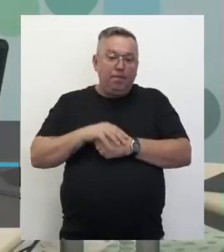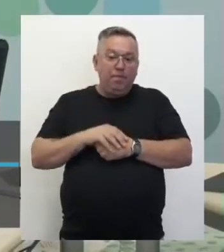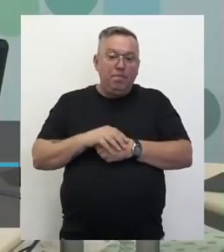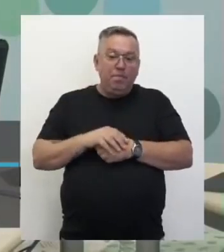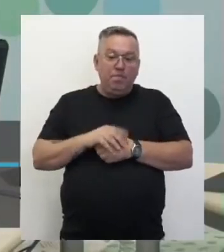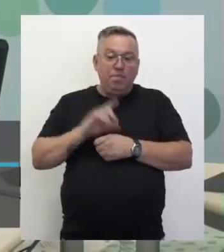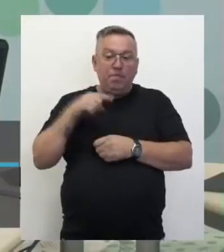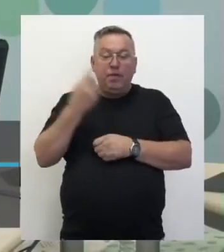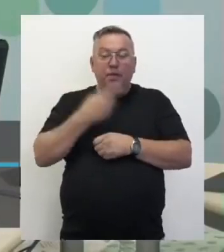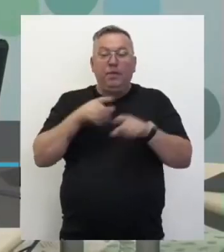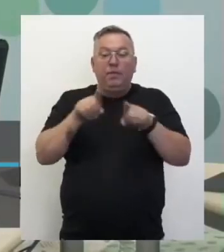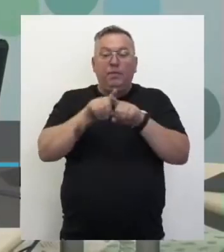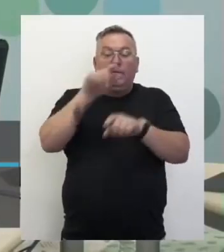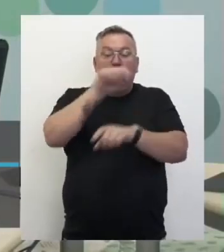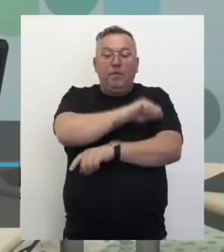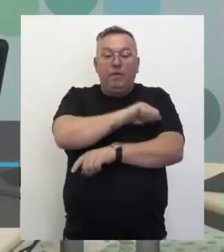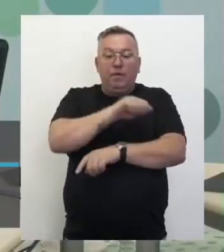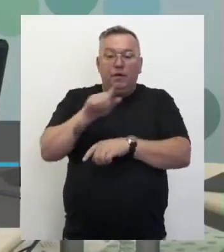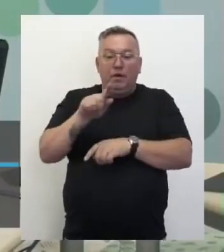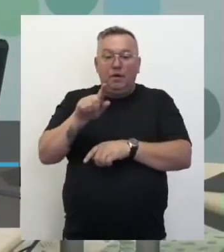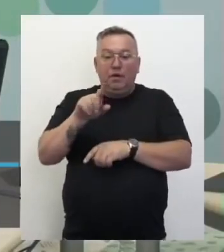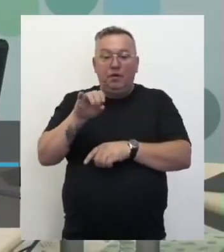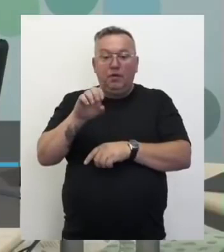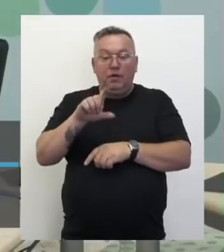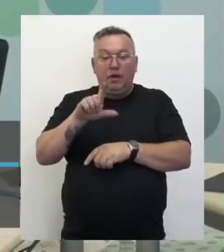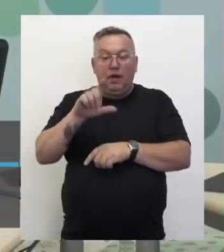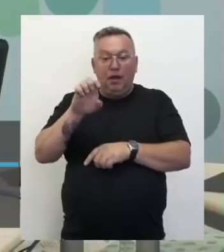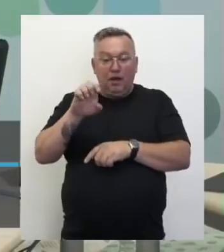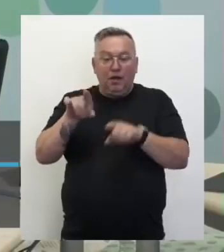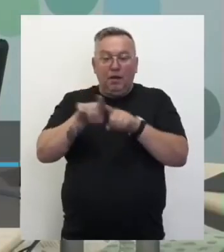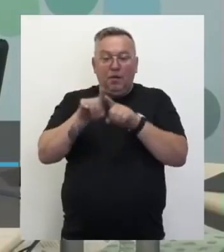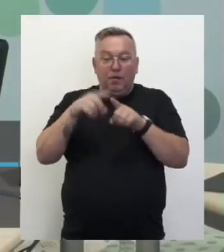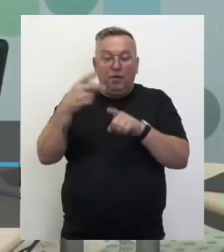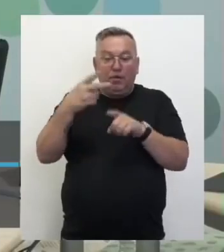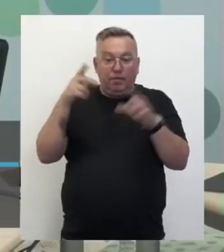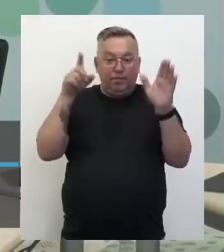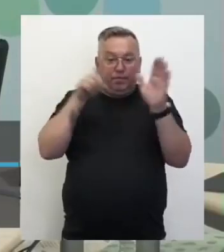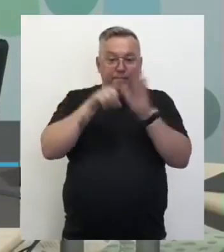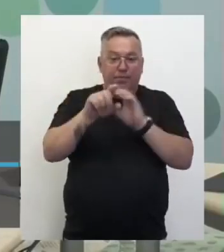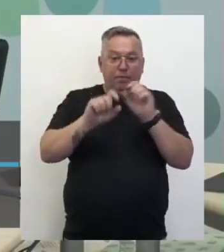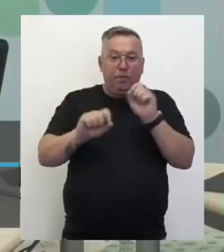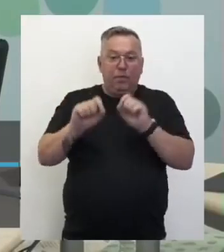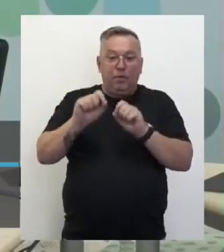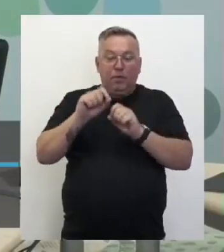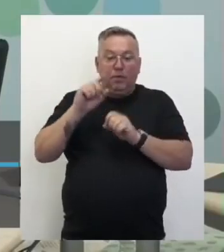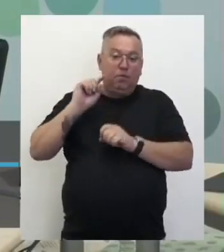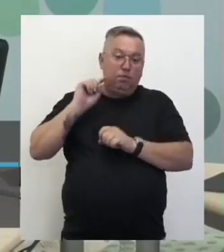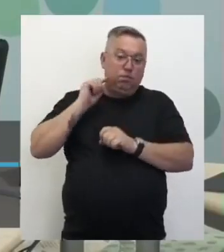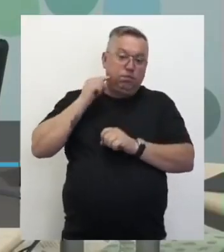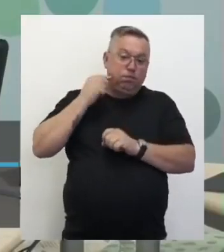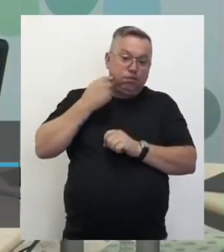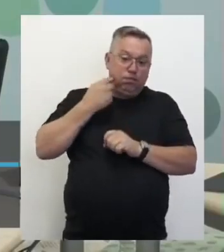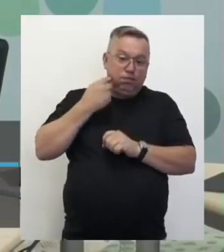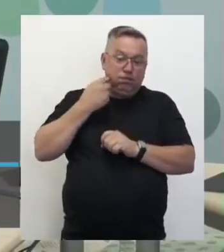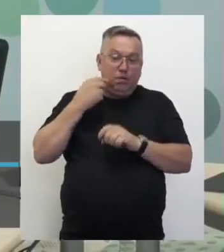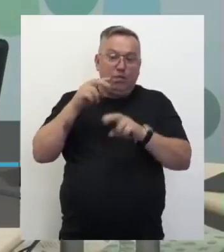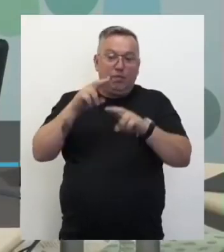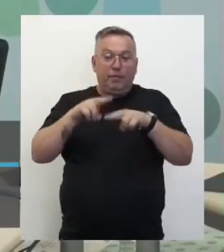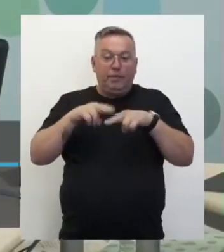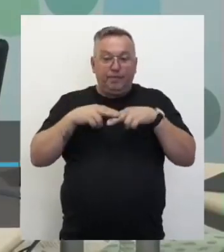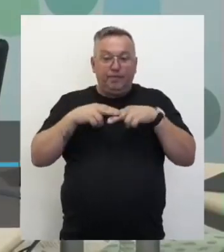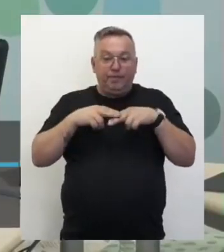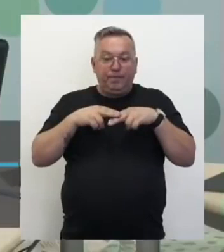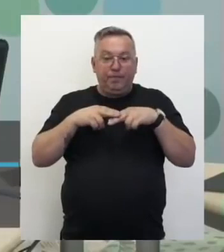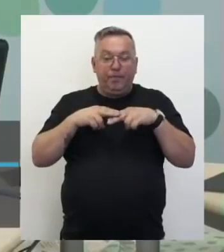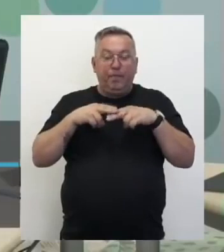colocou. Nós temos a aluna Gisele, que colocou para o segundo questionamento, poluição por causa